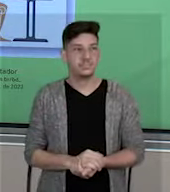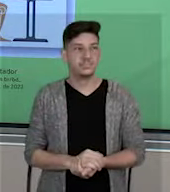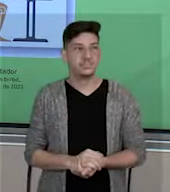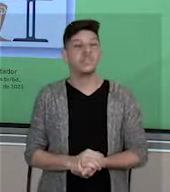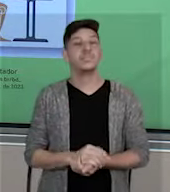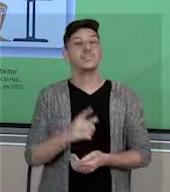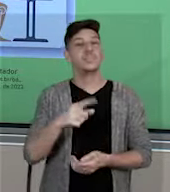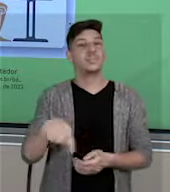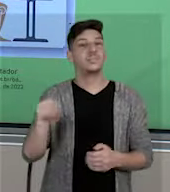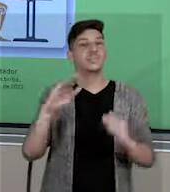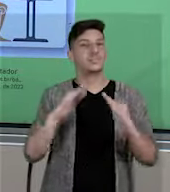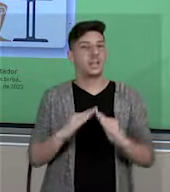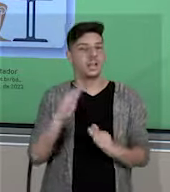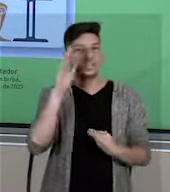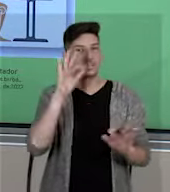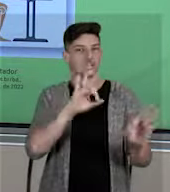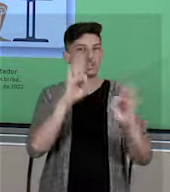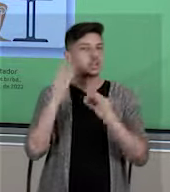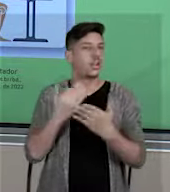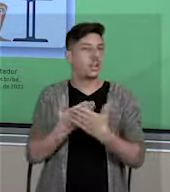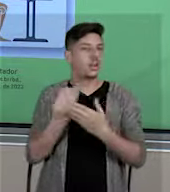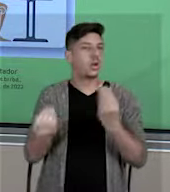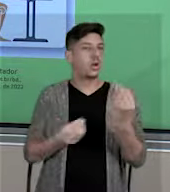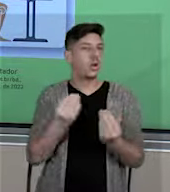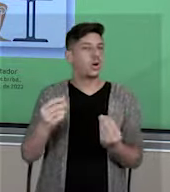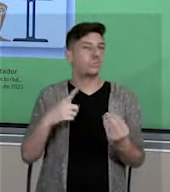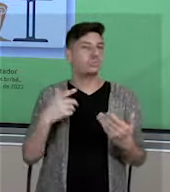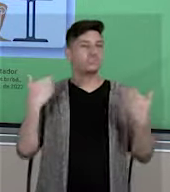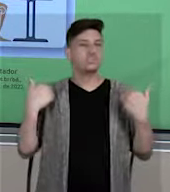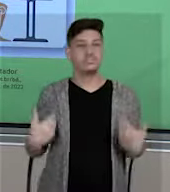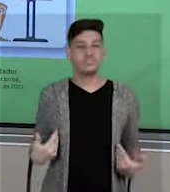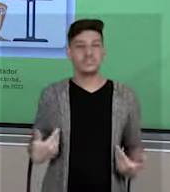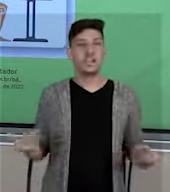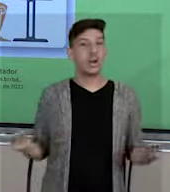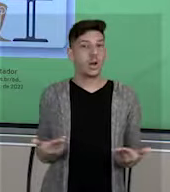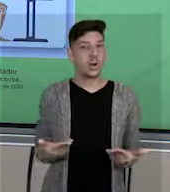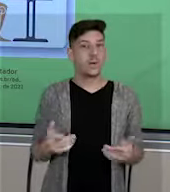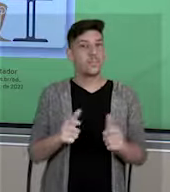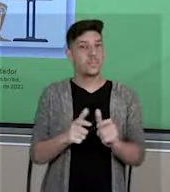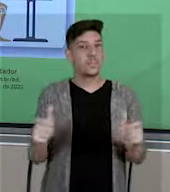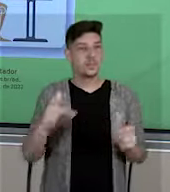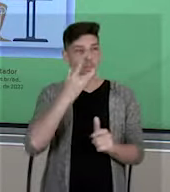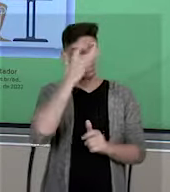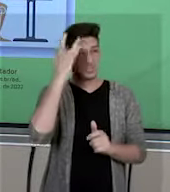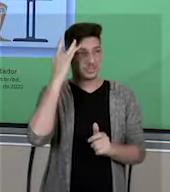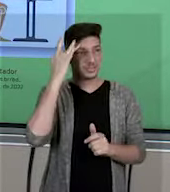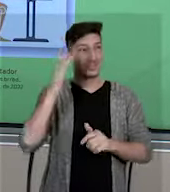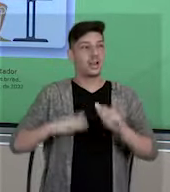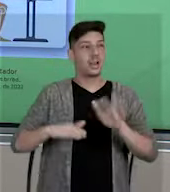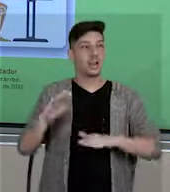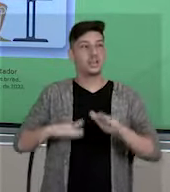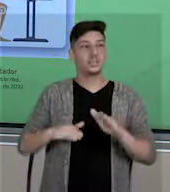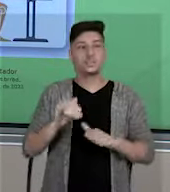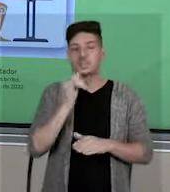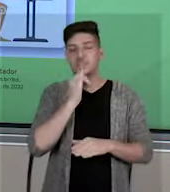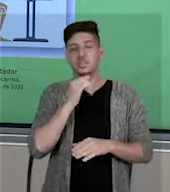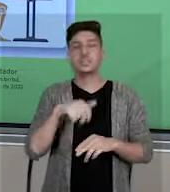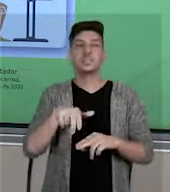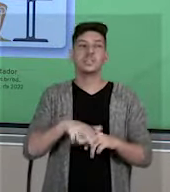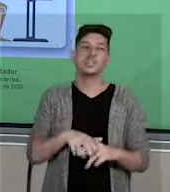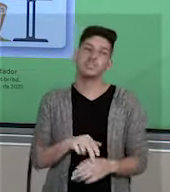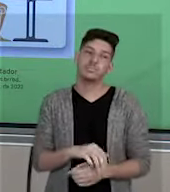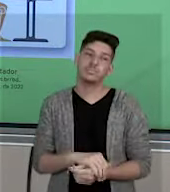casa me assistindo, como é que está a postura de vocês nesse momento? A maioria das pessoas, às vezes, né, tá sentadinha,